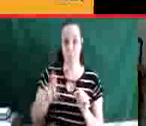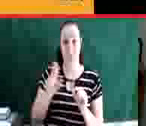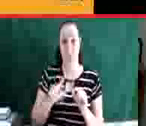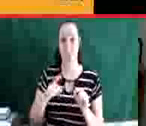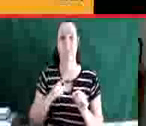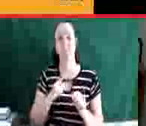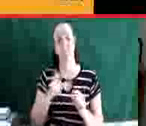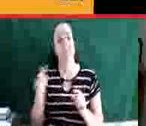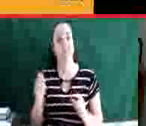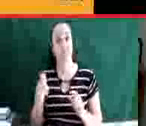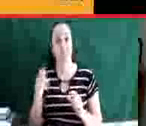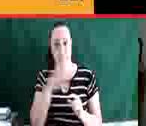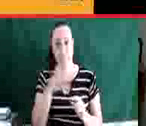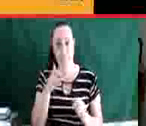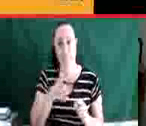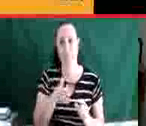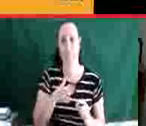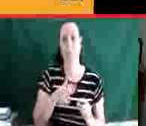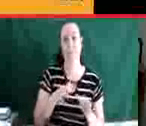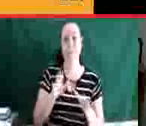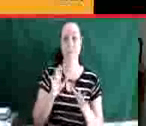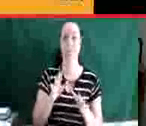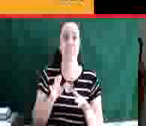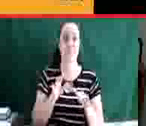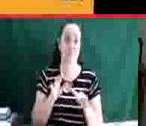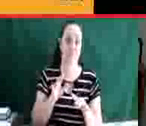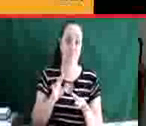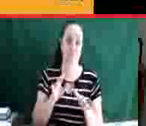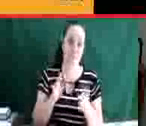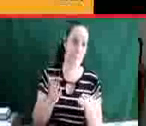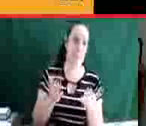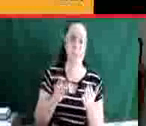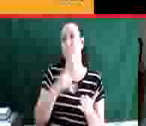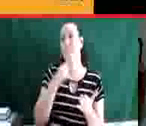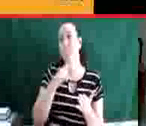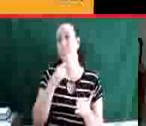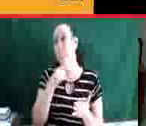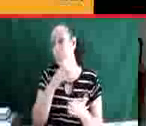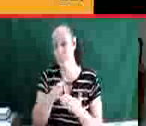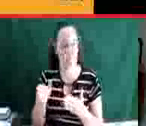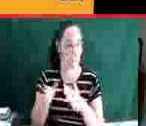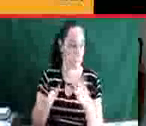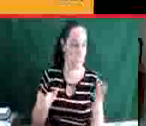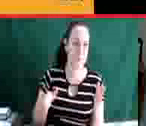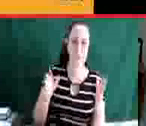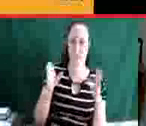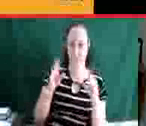essa exploração dessa ferramenta em computação forense, vocês se